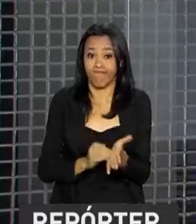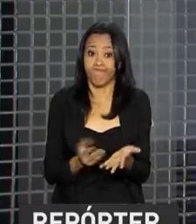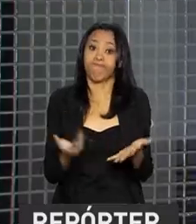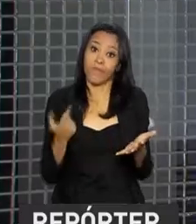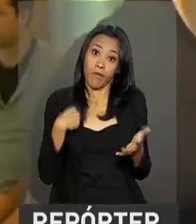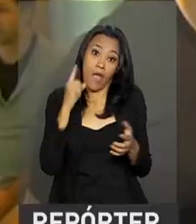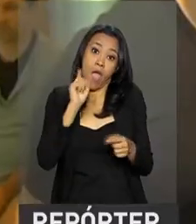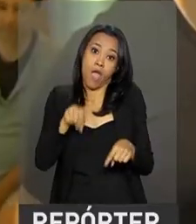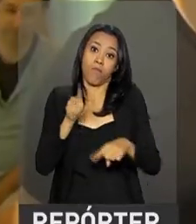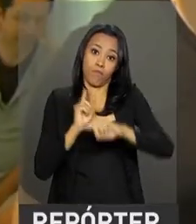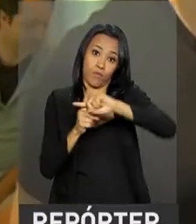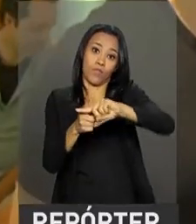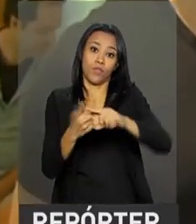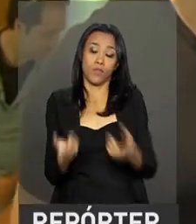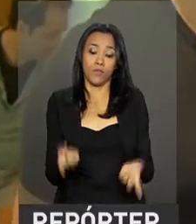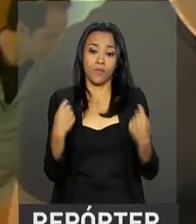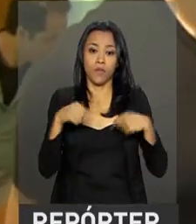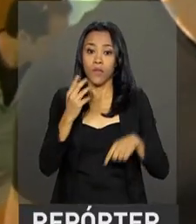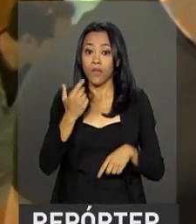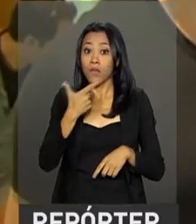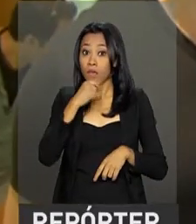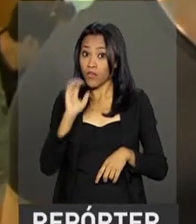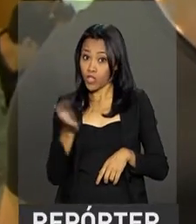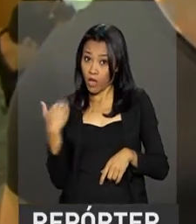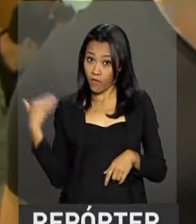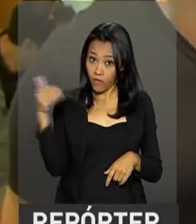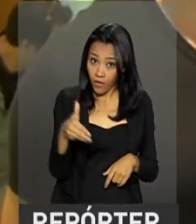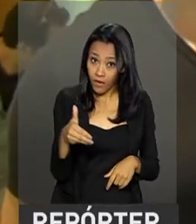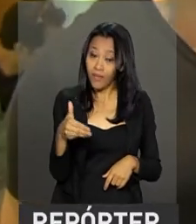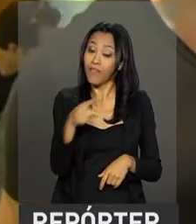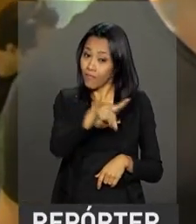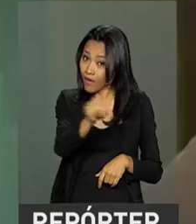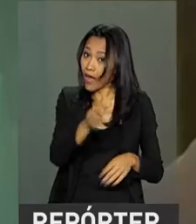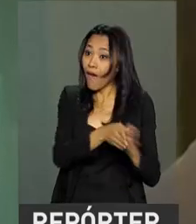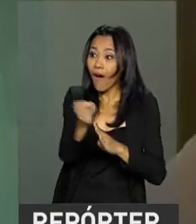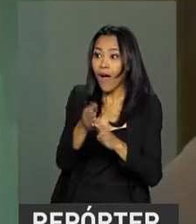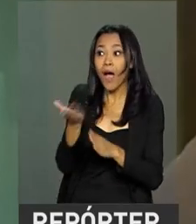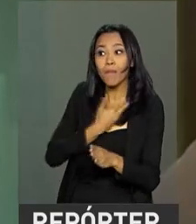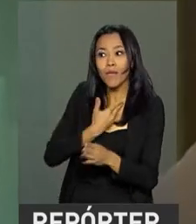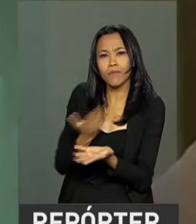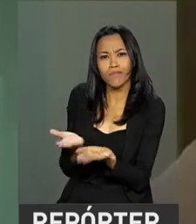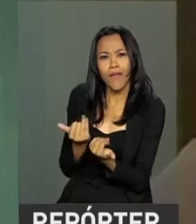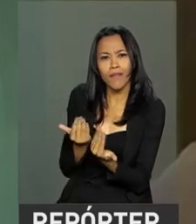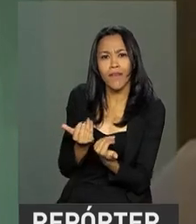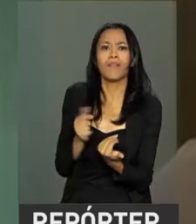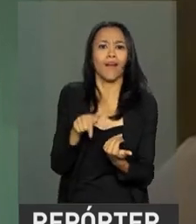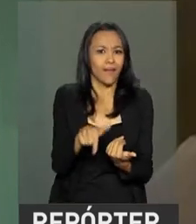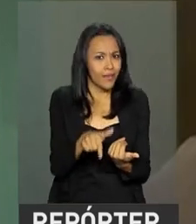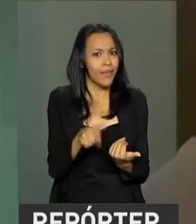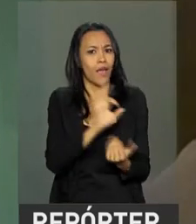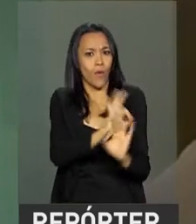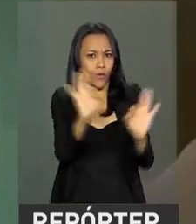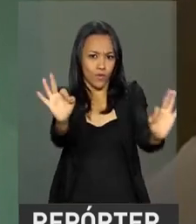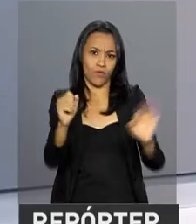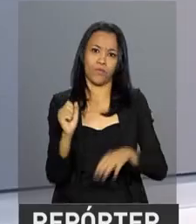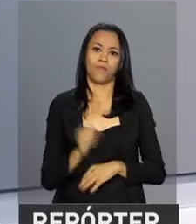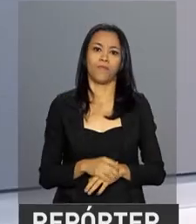é positiva. E quem esteve por aqui já quer recomendar para os amigos. Com certeza eu recomendo, aqui é